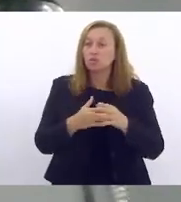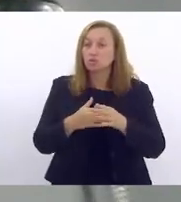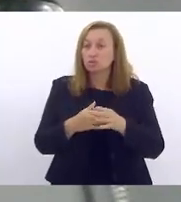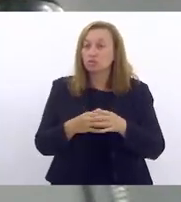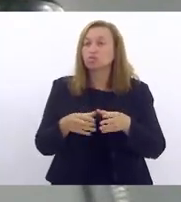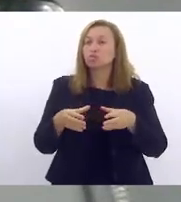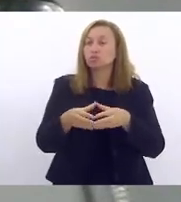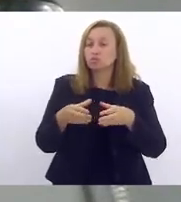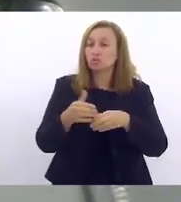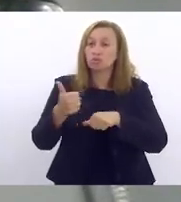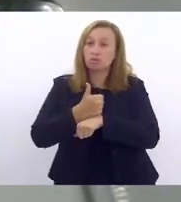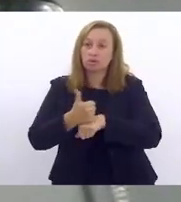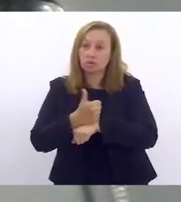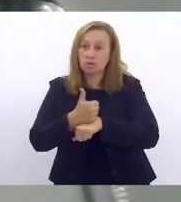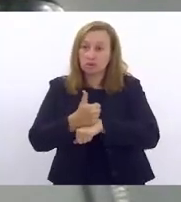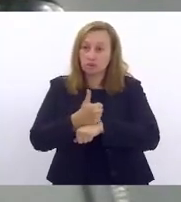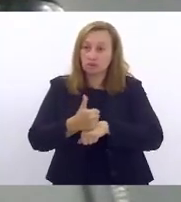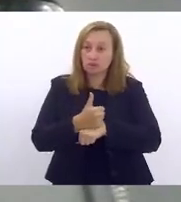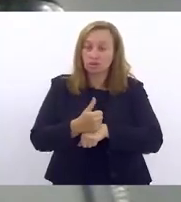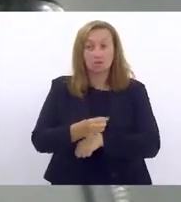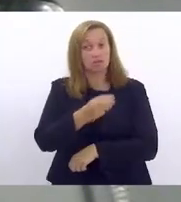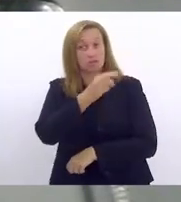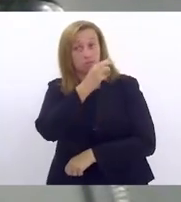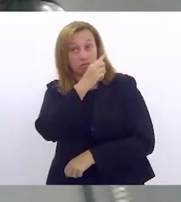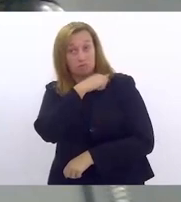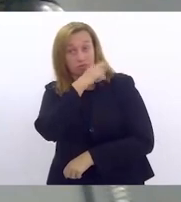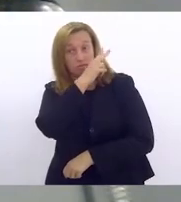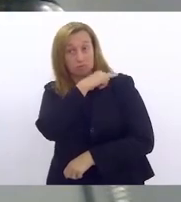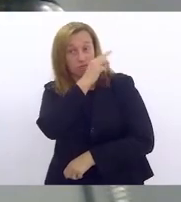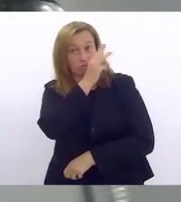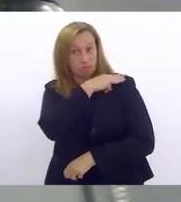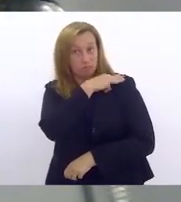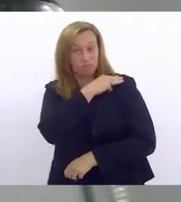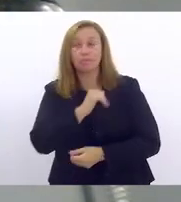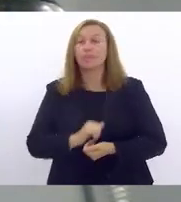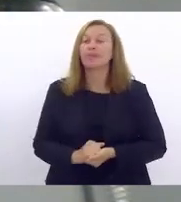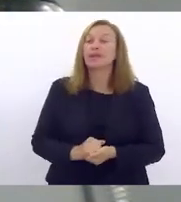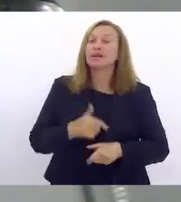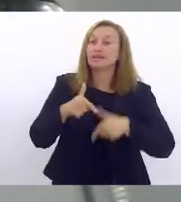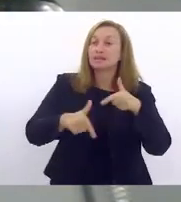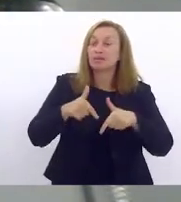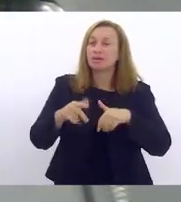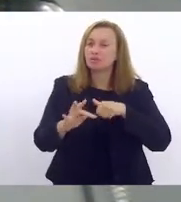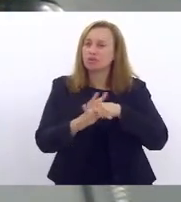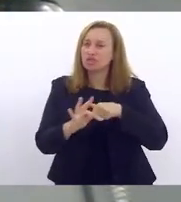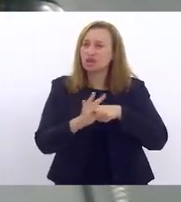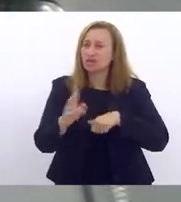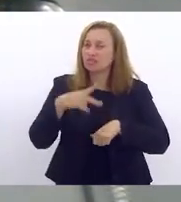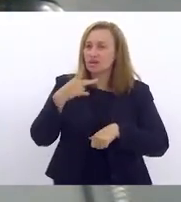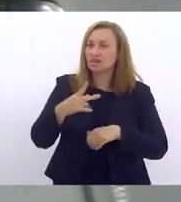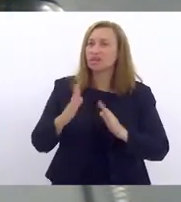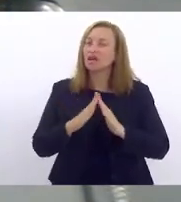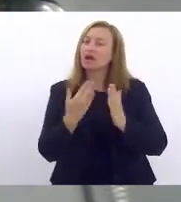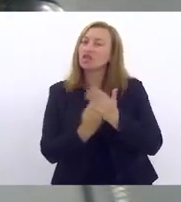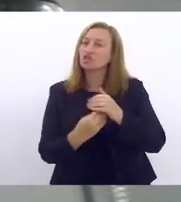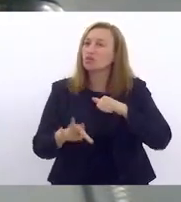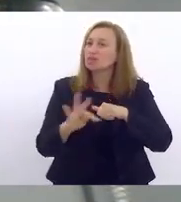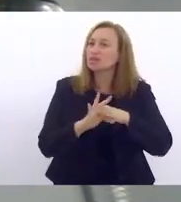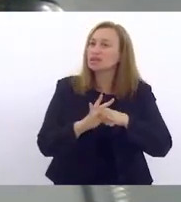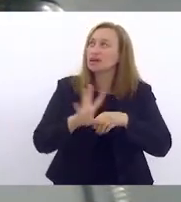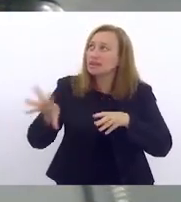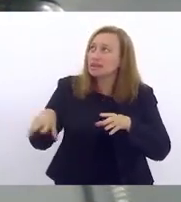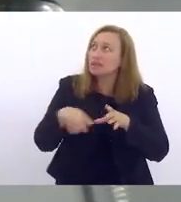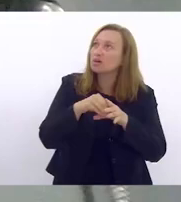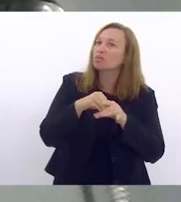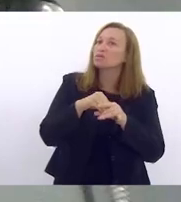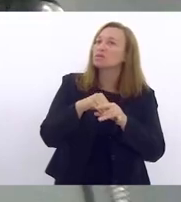nível médio do Sistema Único de Saúde. Quando a gente fala dos trabalhadores técnicos, para a Escola Politécnica está